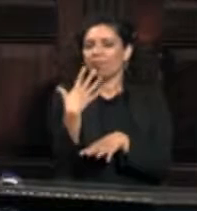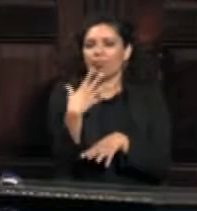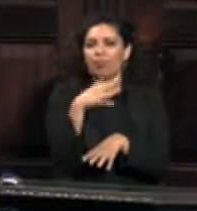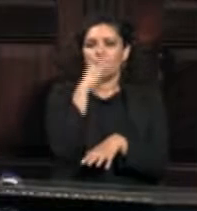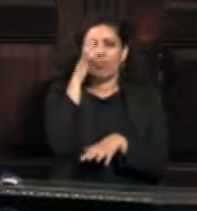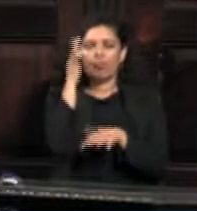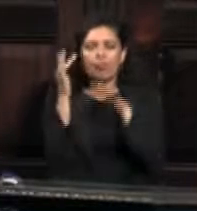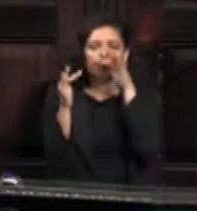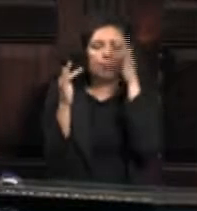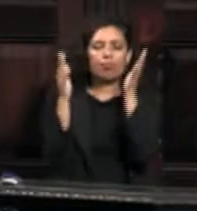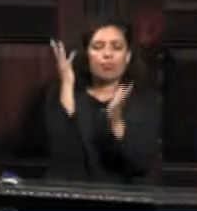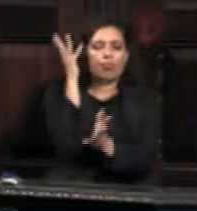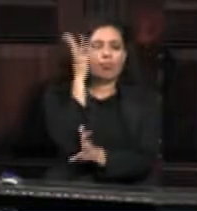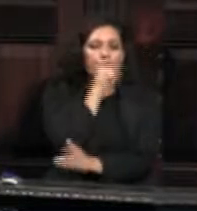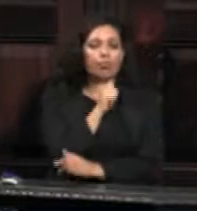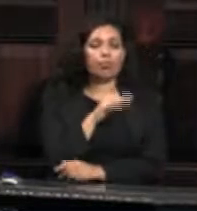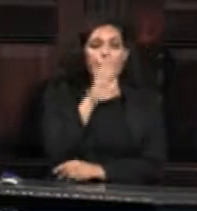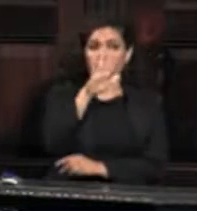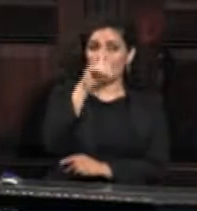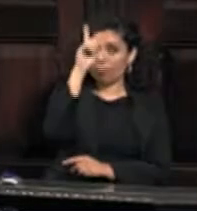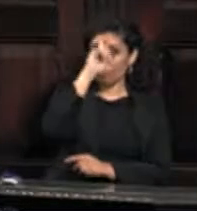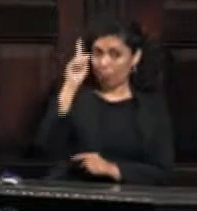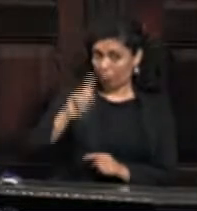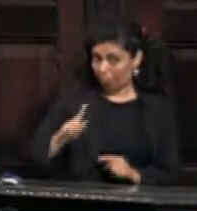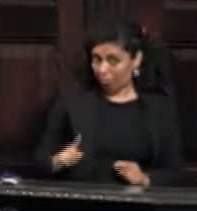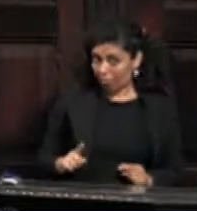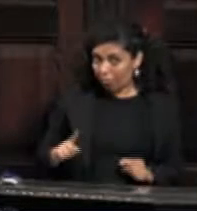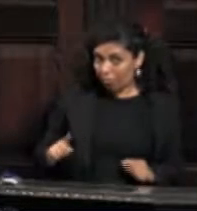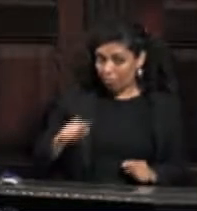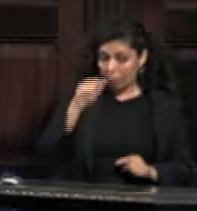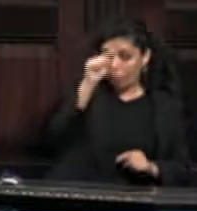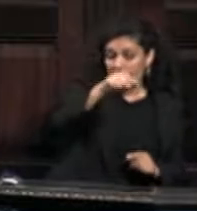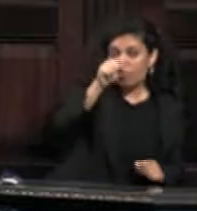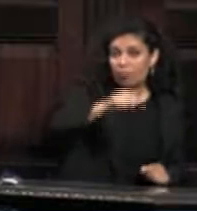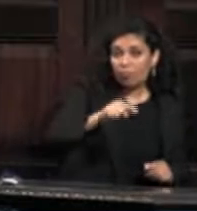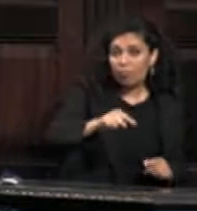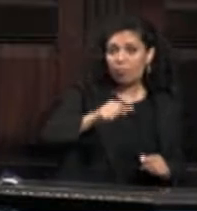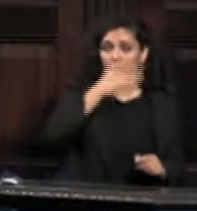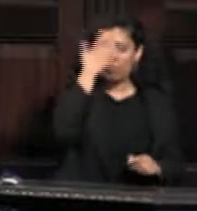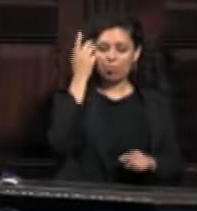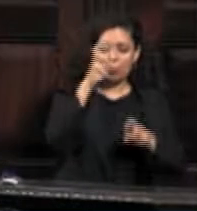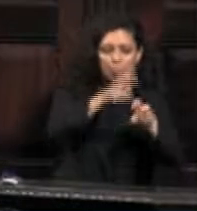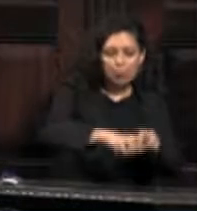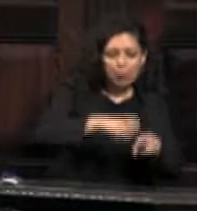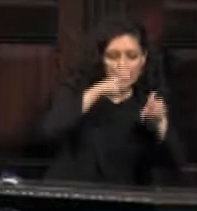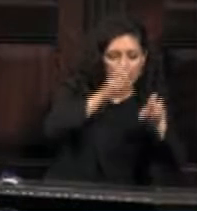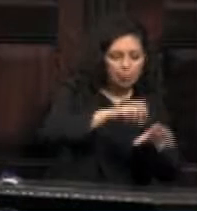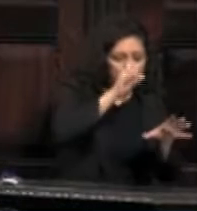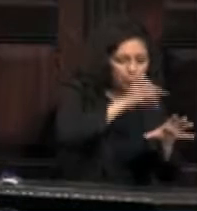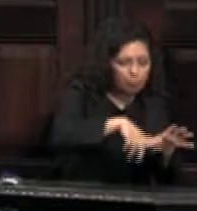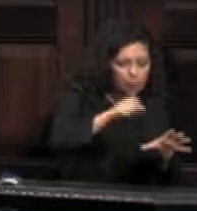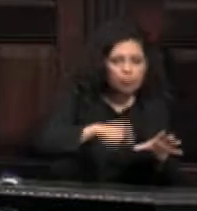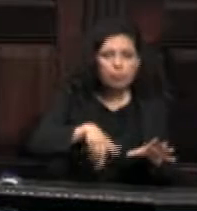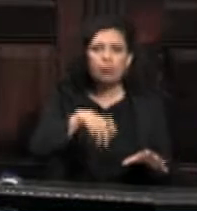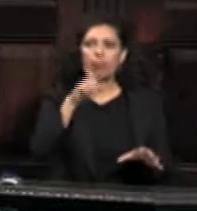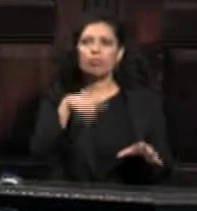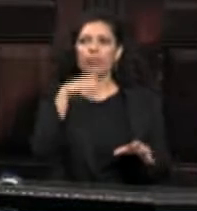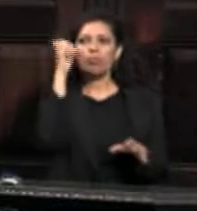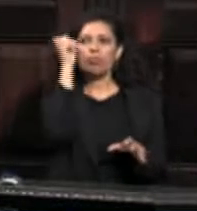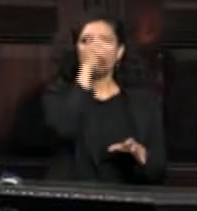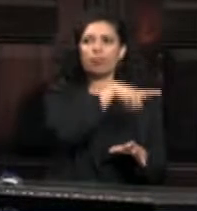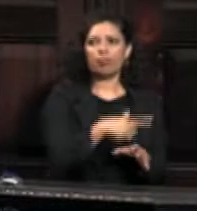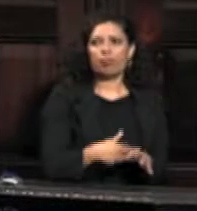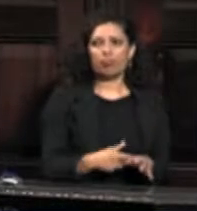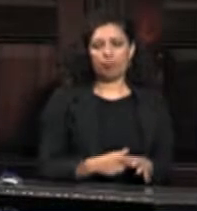Agora, é porque não percebe o que o produtor de flor passa de dificuldade para poder manter esse, que é um título para o